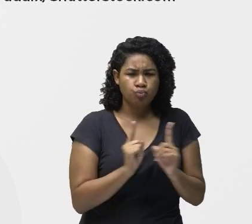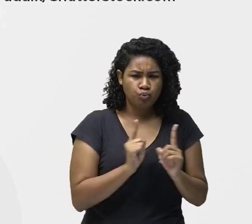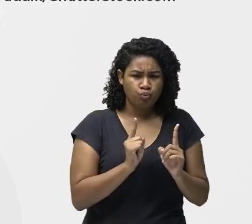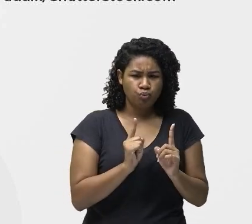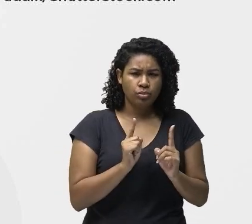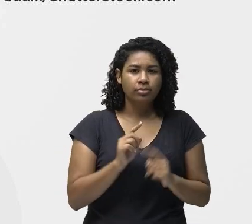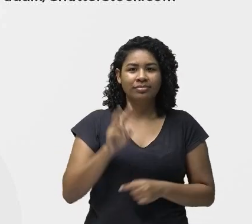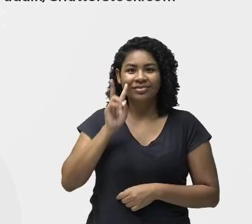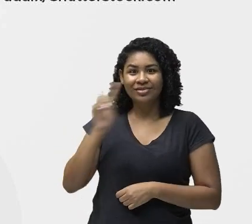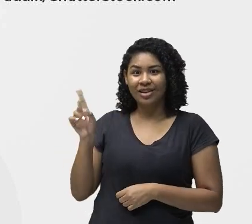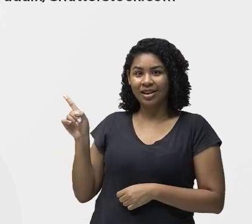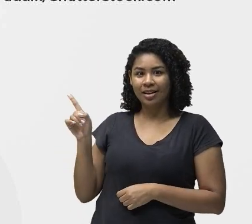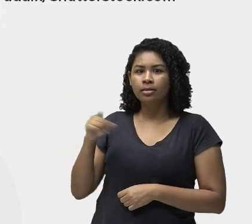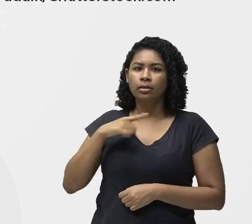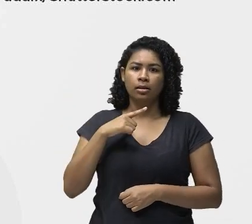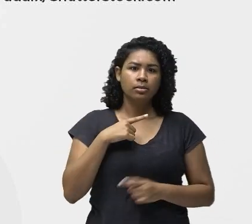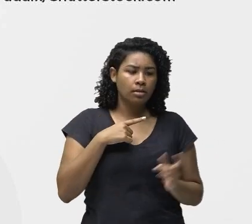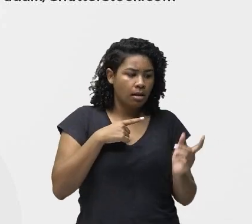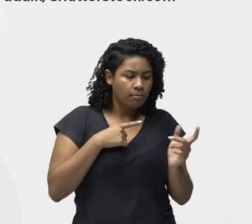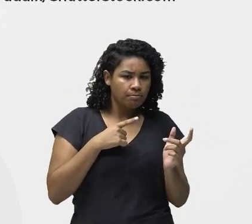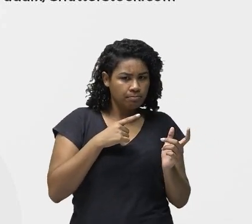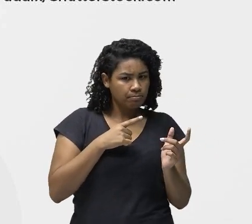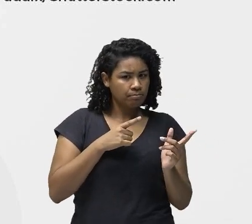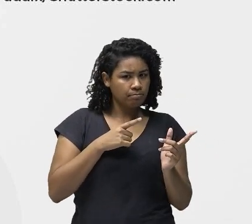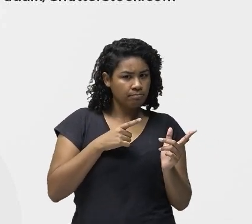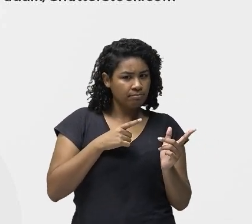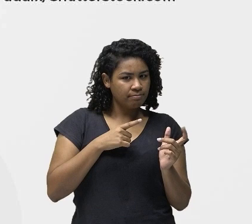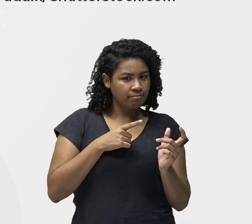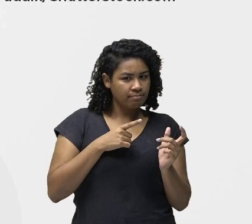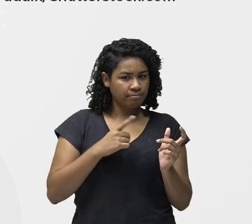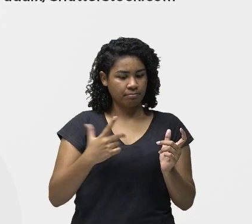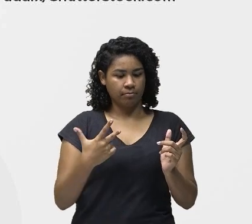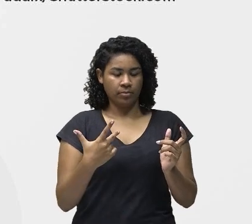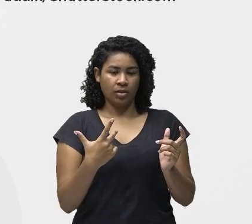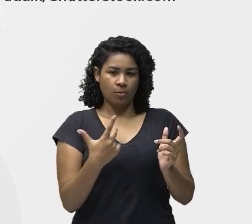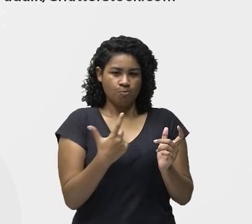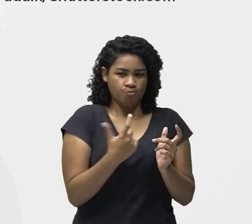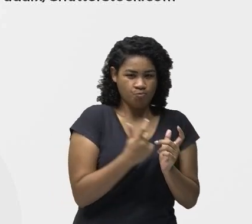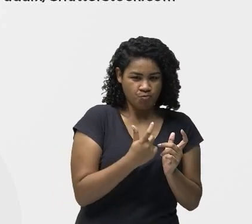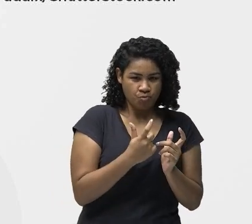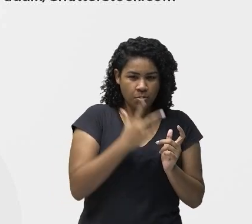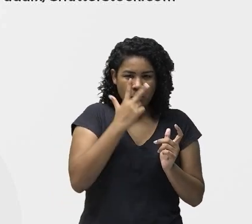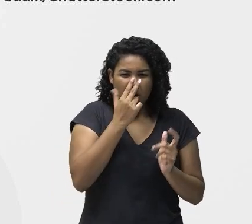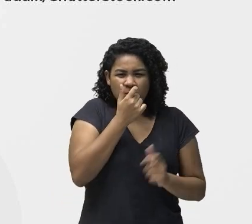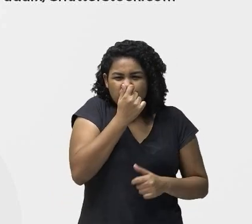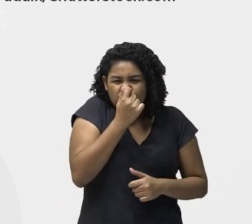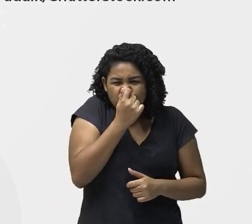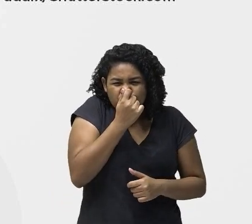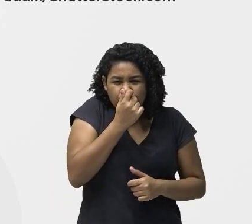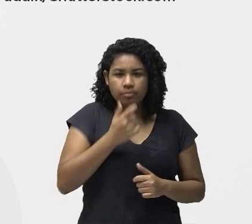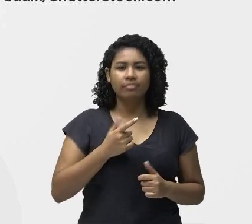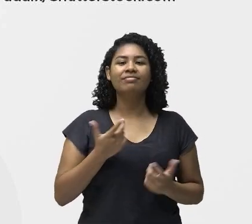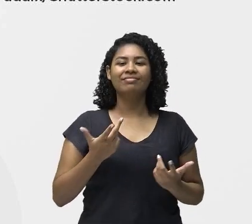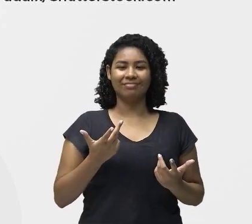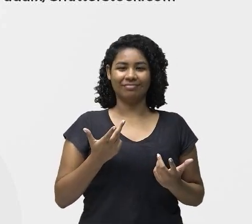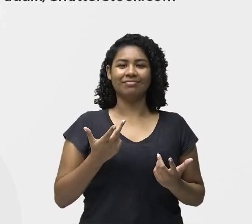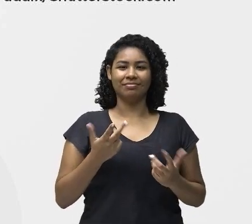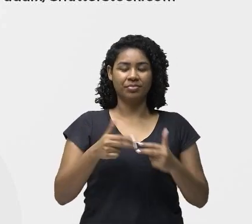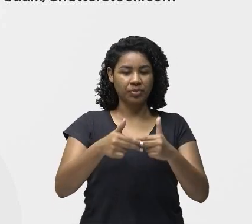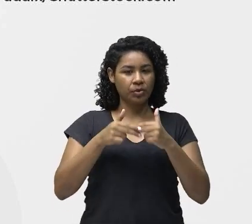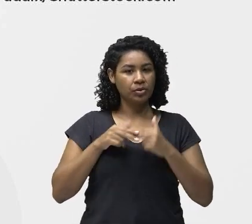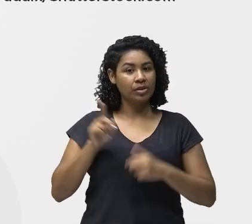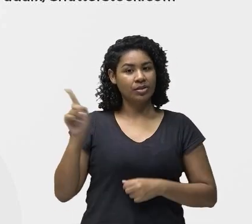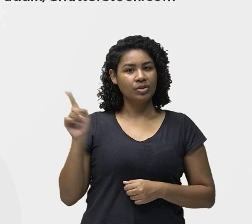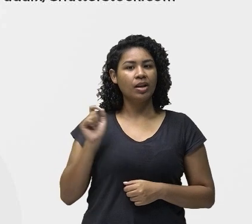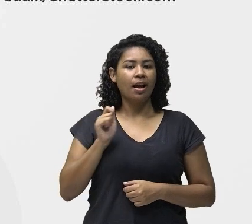dedo está tampando a saída de ar. Então, o ar vai ficar mais apertadinho e até aonde vai é a